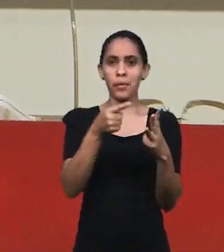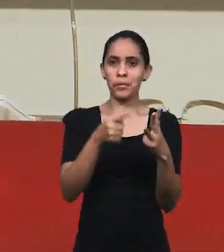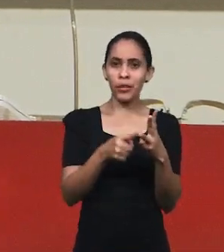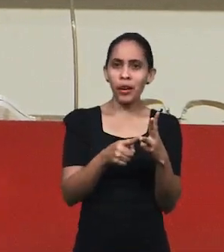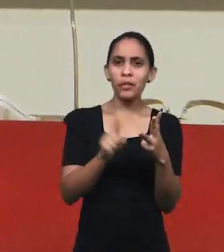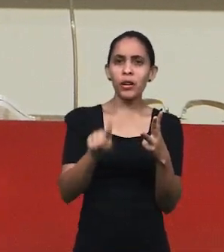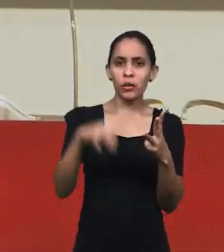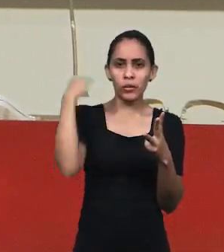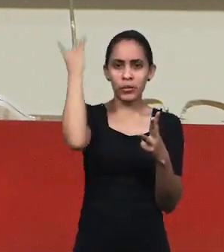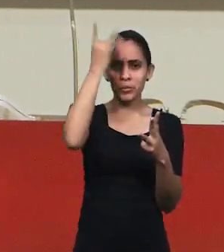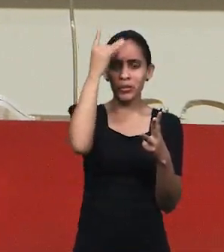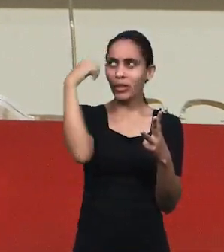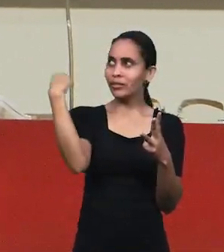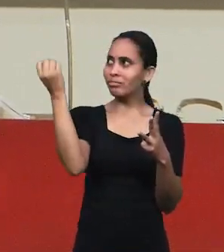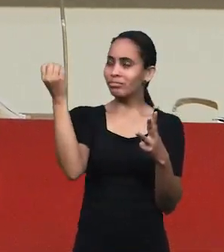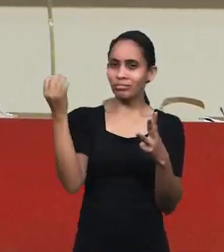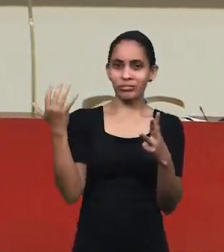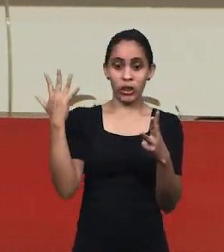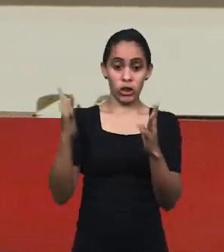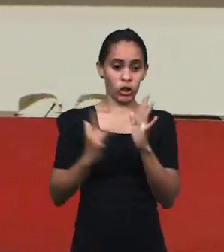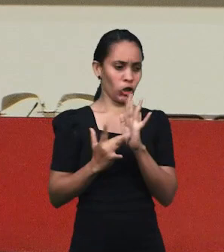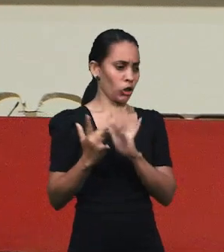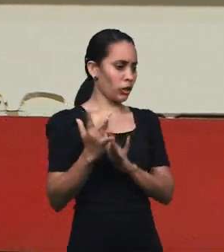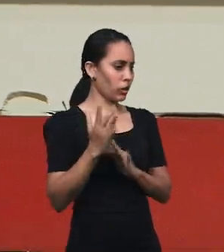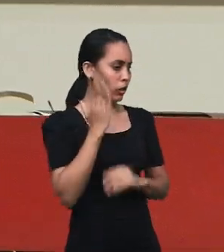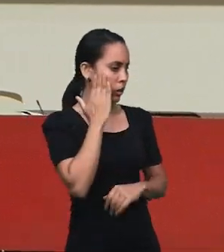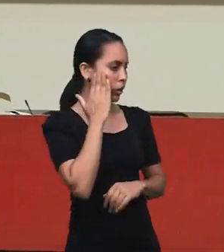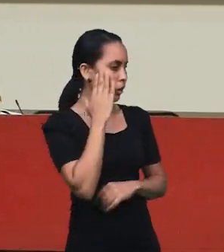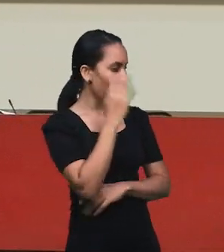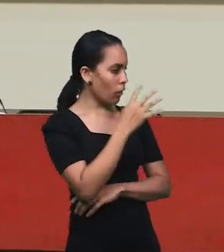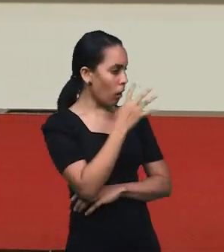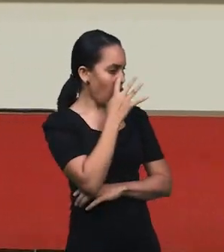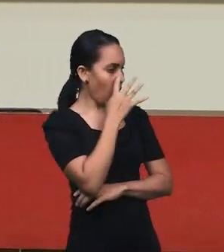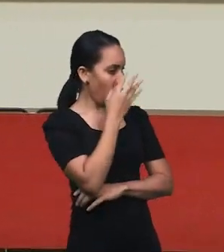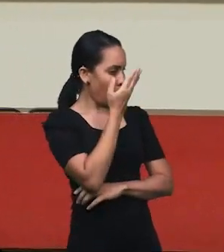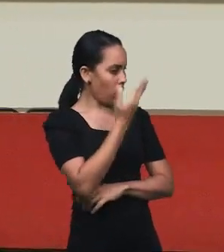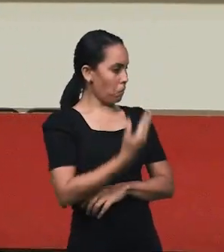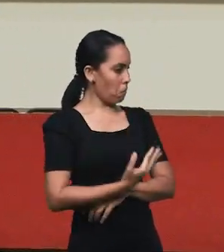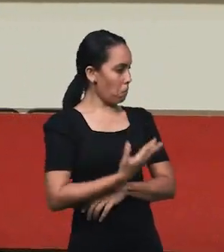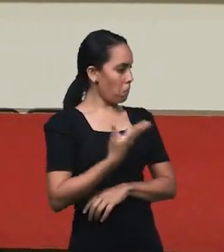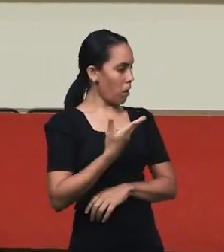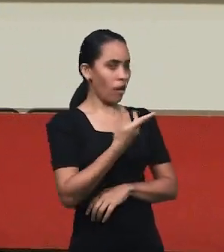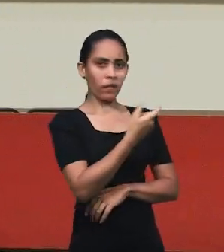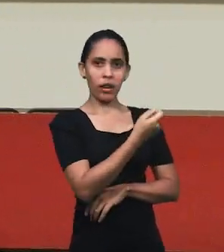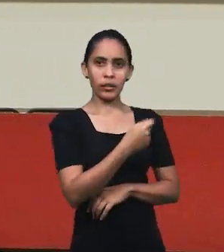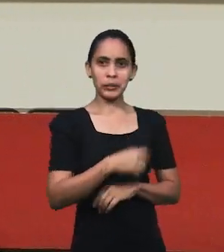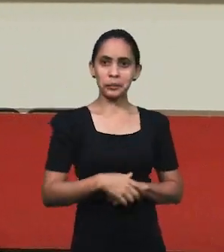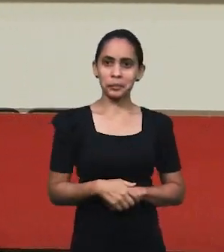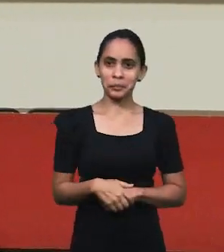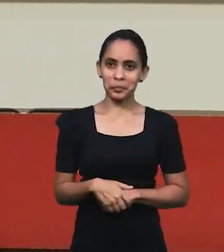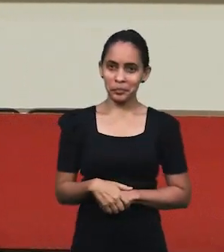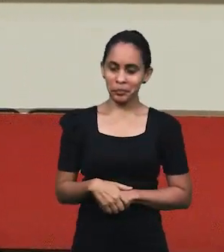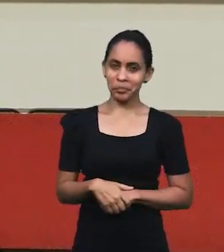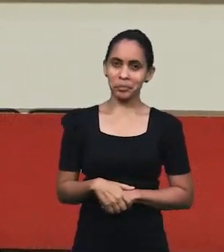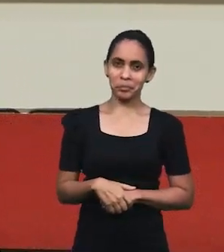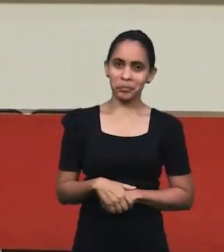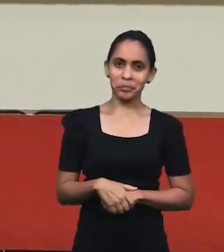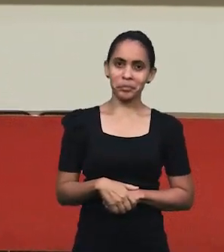que ele fala foram inspiradas pelo Espírito Santo, e Jesus entendeu, que ele ficou maravilhado.